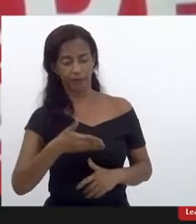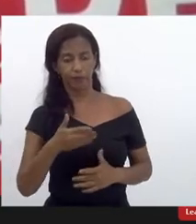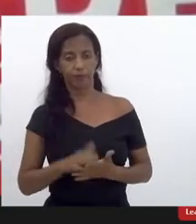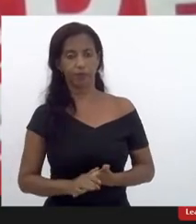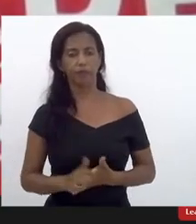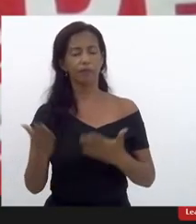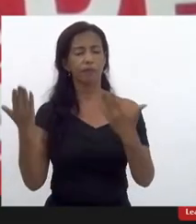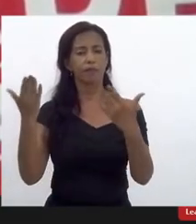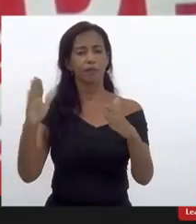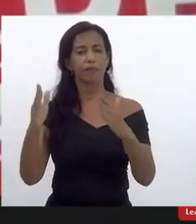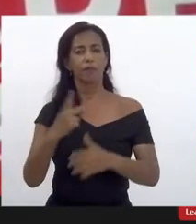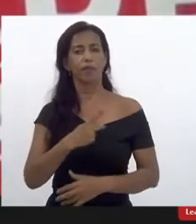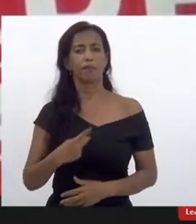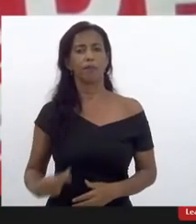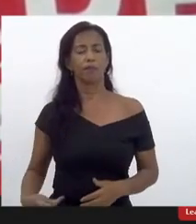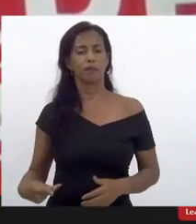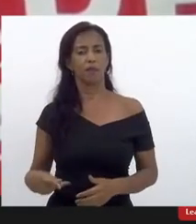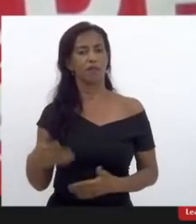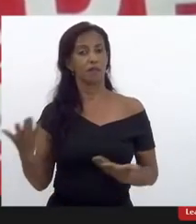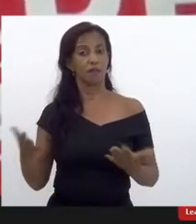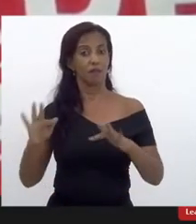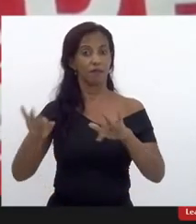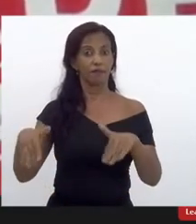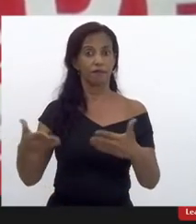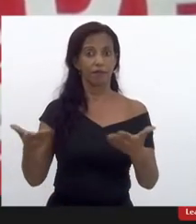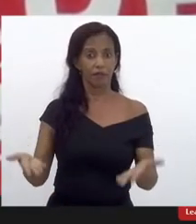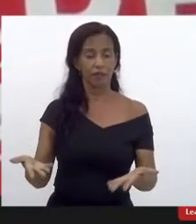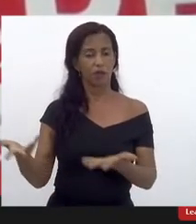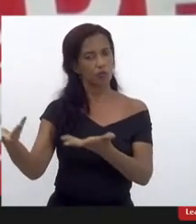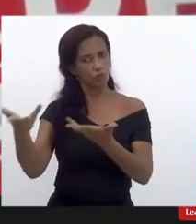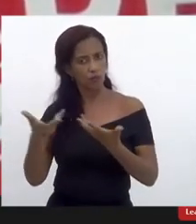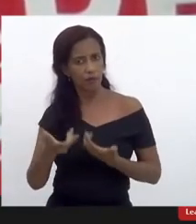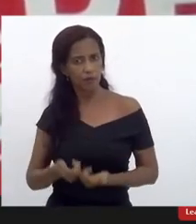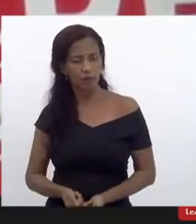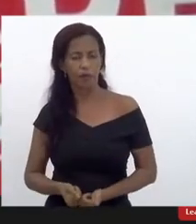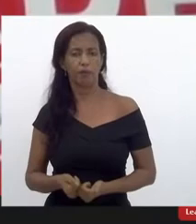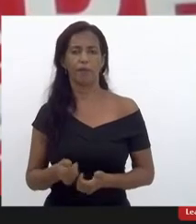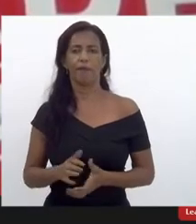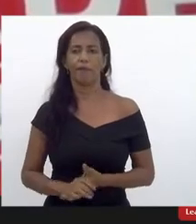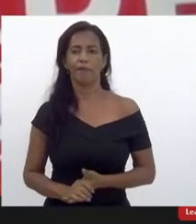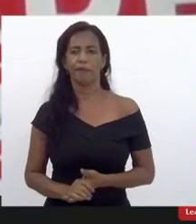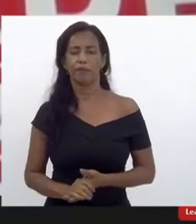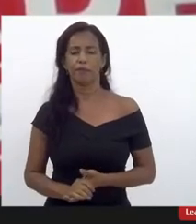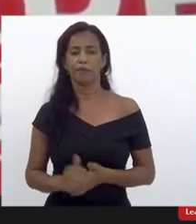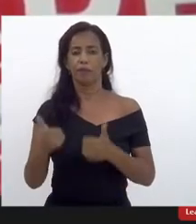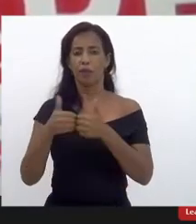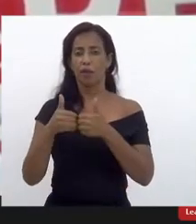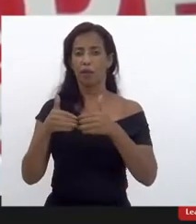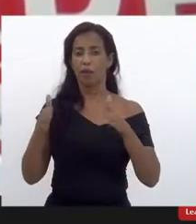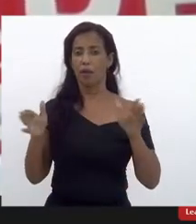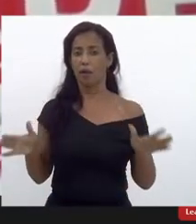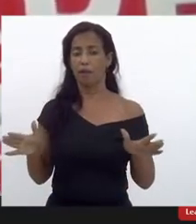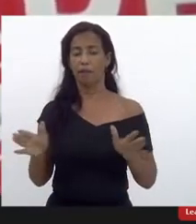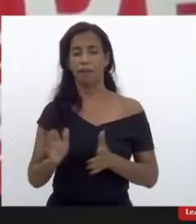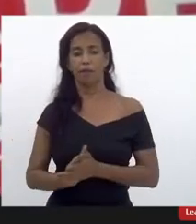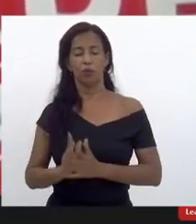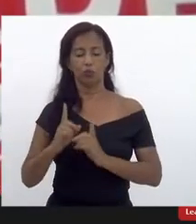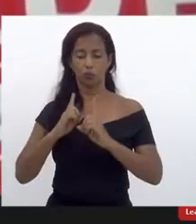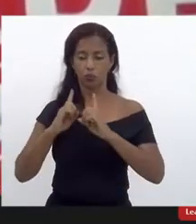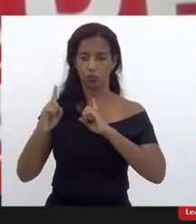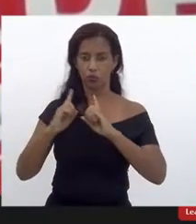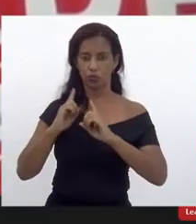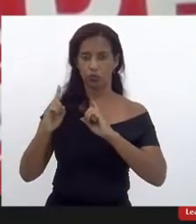de parabenizar a presidência da FATEC, que finalmente nos recebeu, né, abriu uma predisposição para o